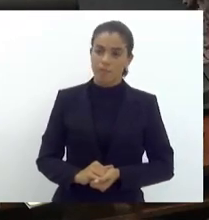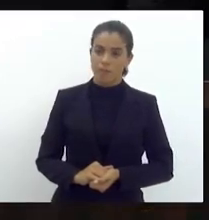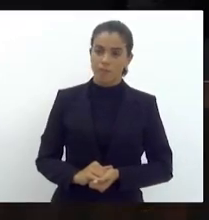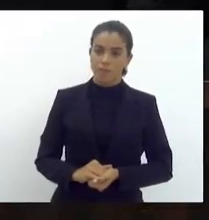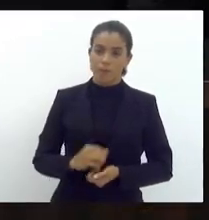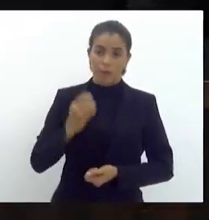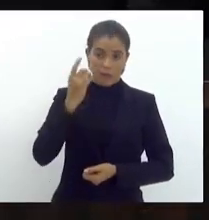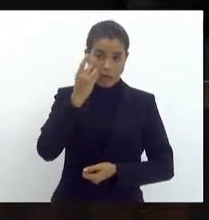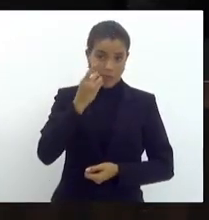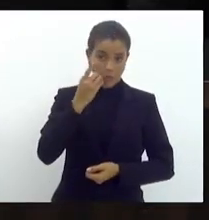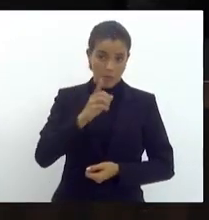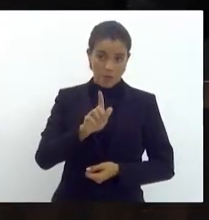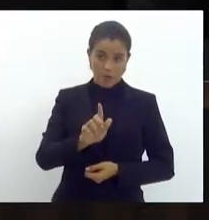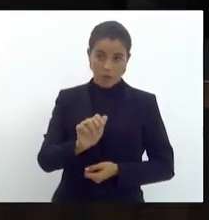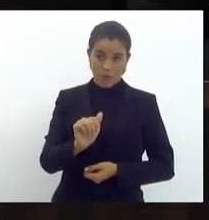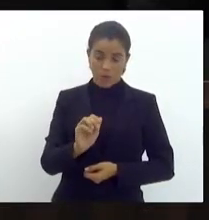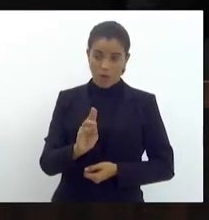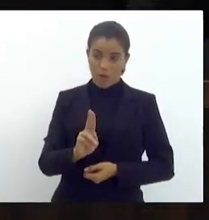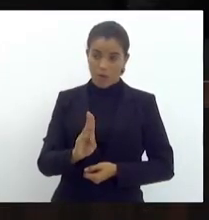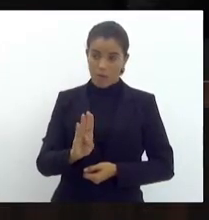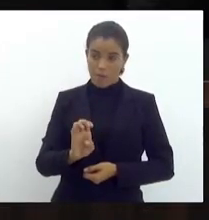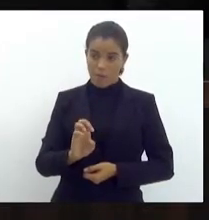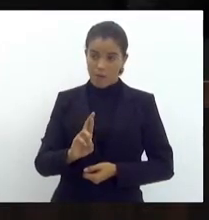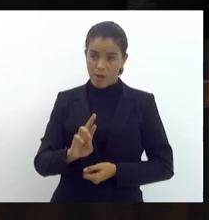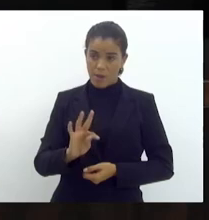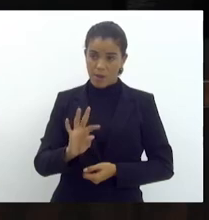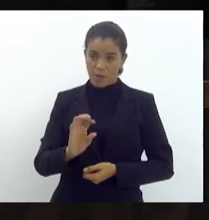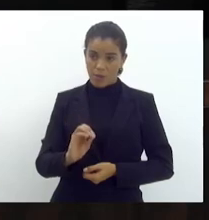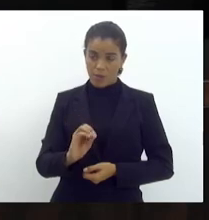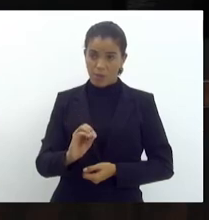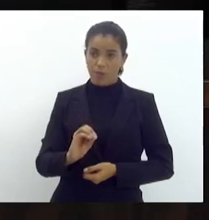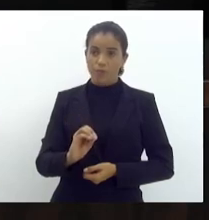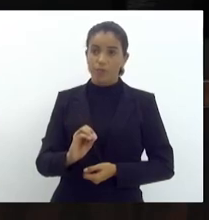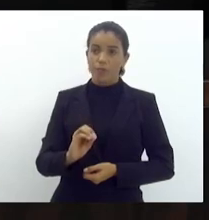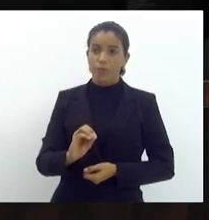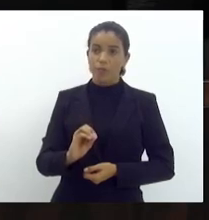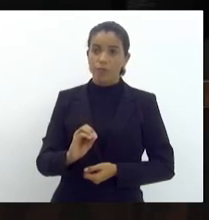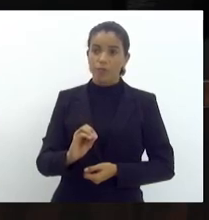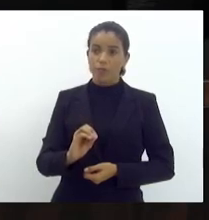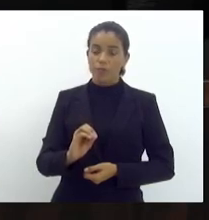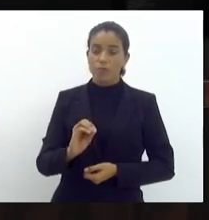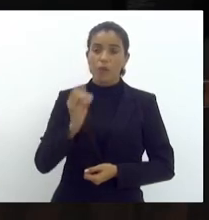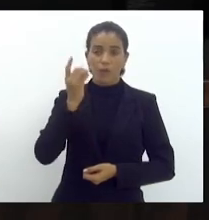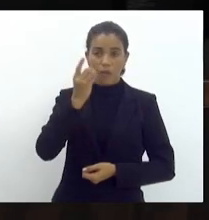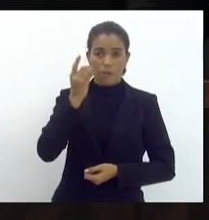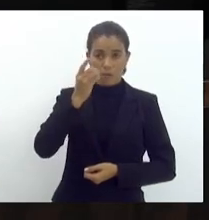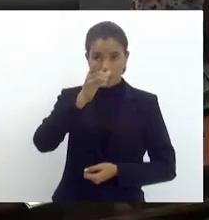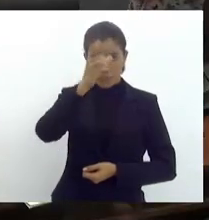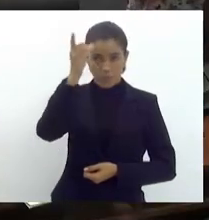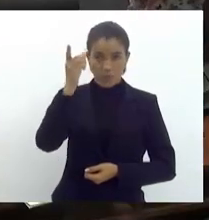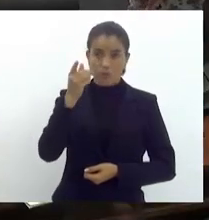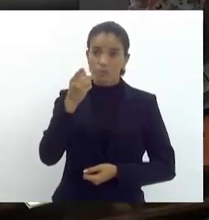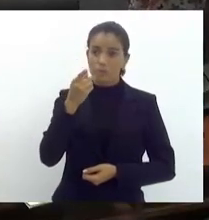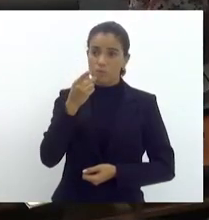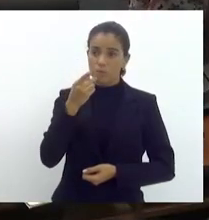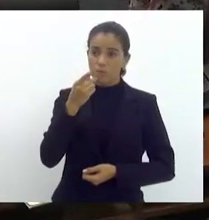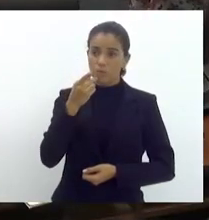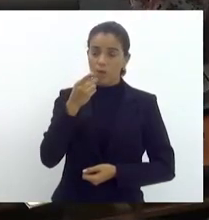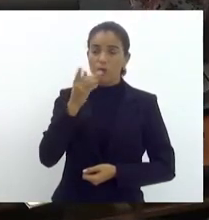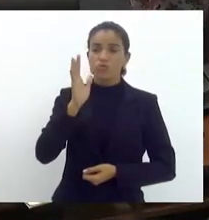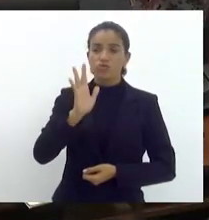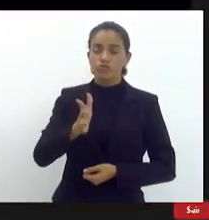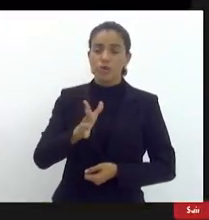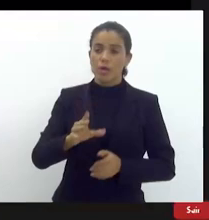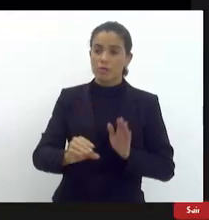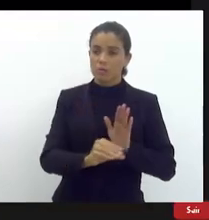Deputado Gualberto é só o voto por enquanto a declaração final porque o Deputado Luiz Paulo já está